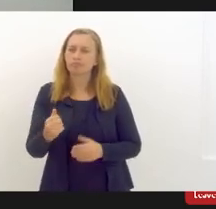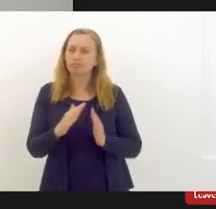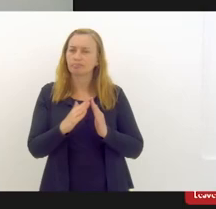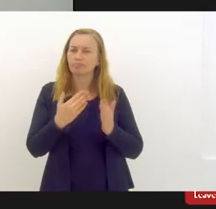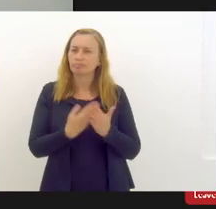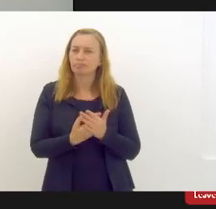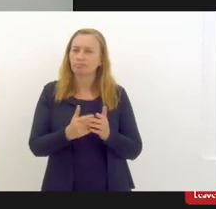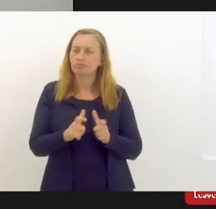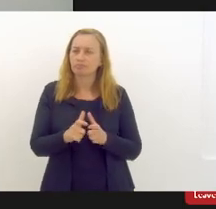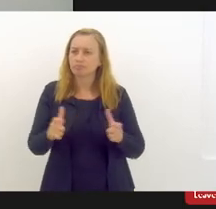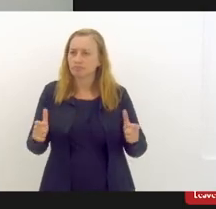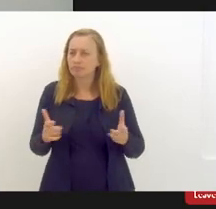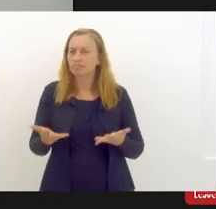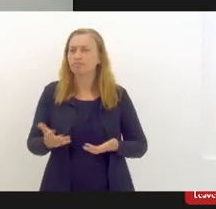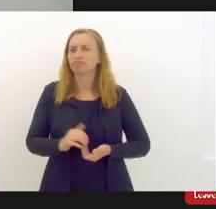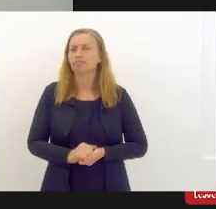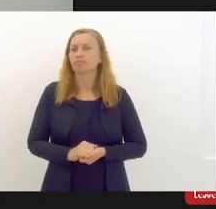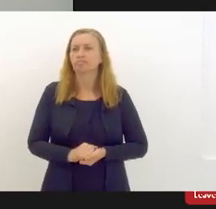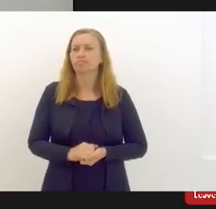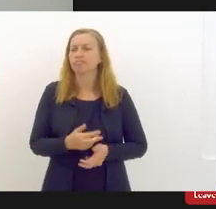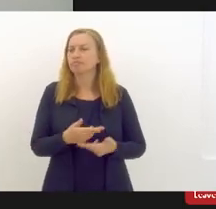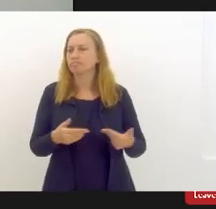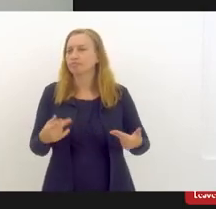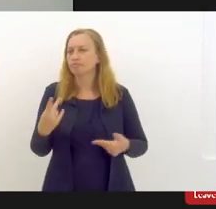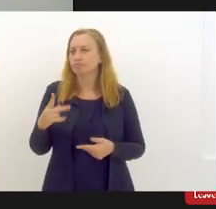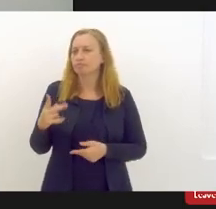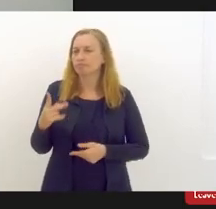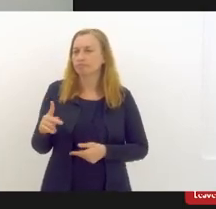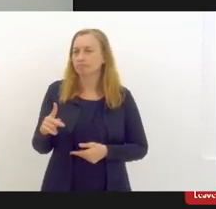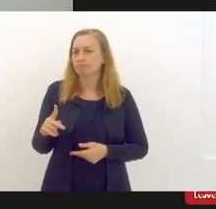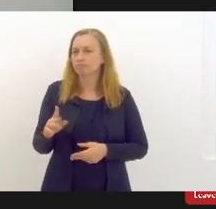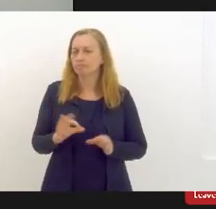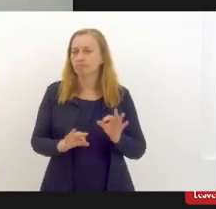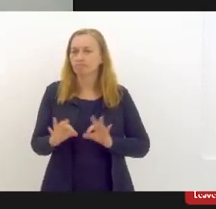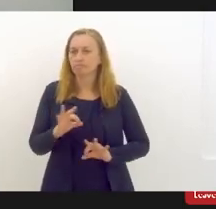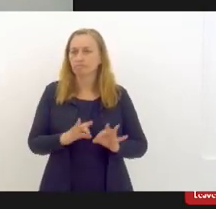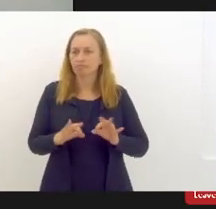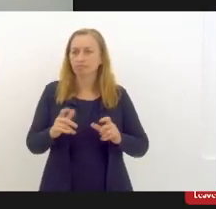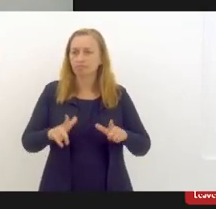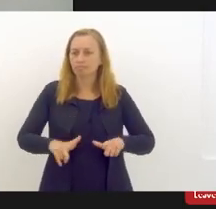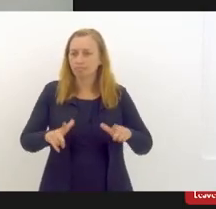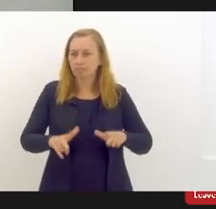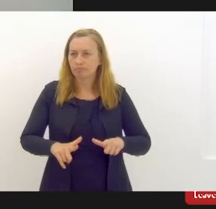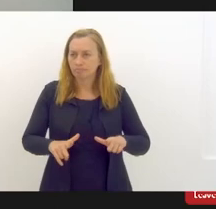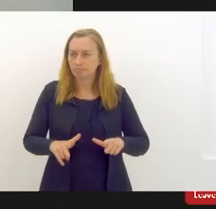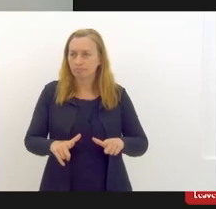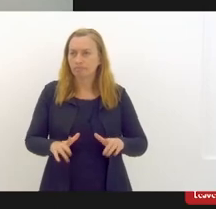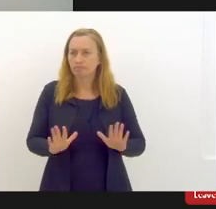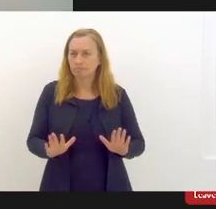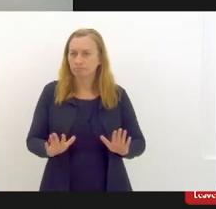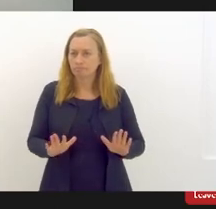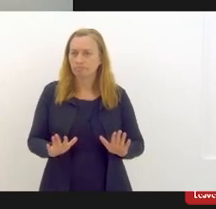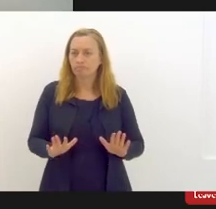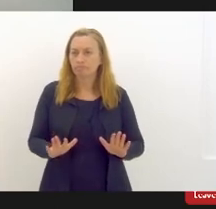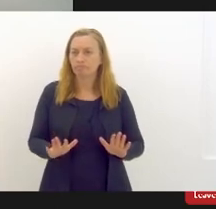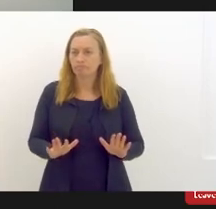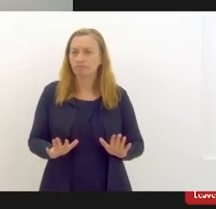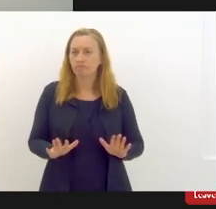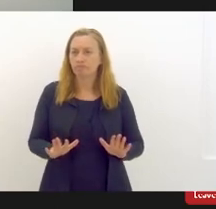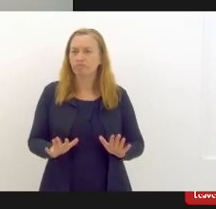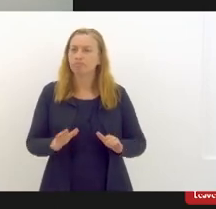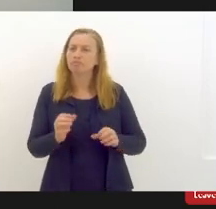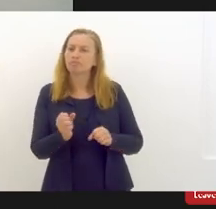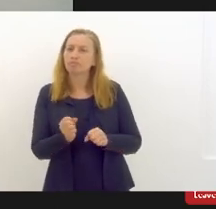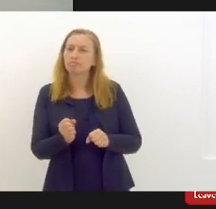grande, porque muitas delas foram feitas e organizadas em espaços de jeitinho, onde dali foram se